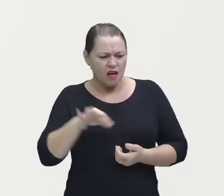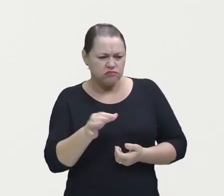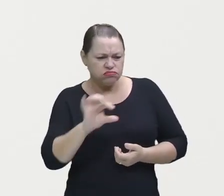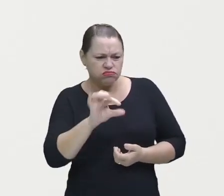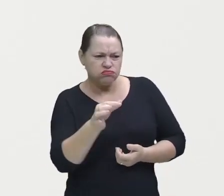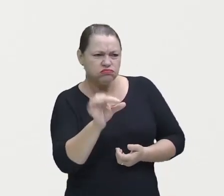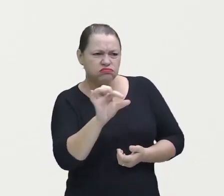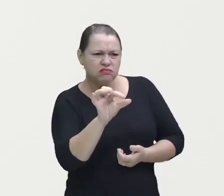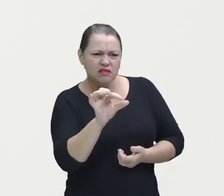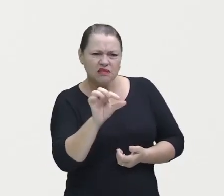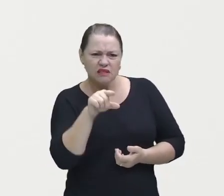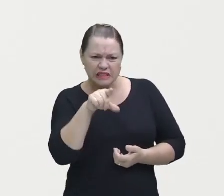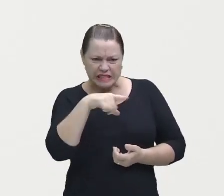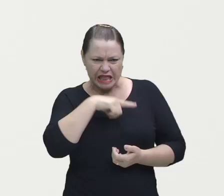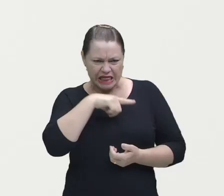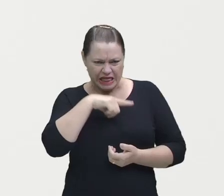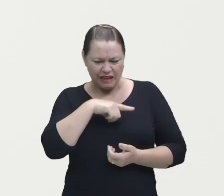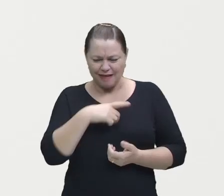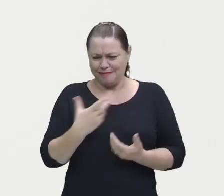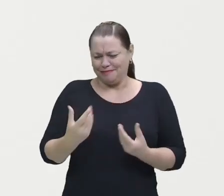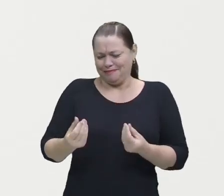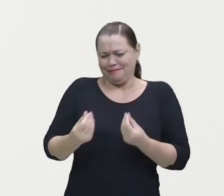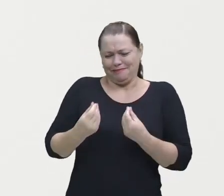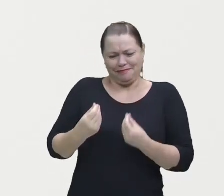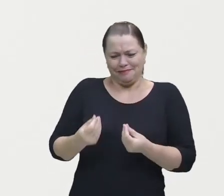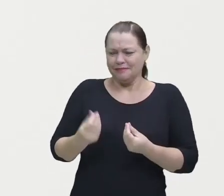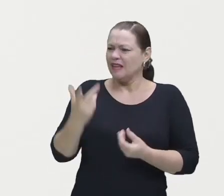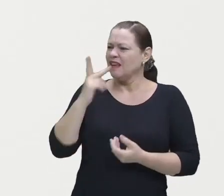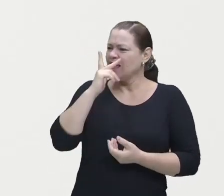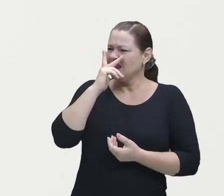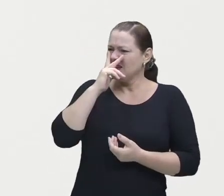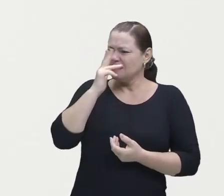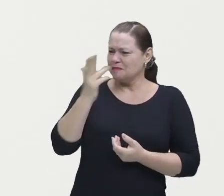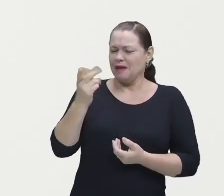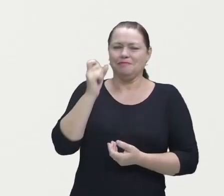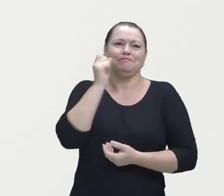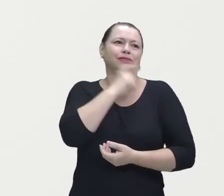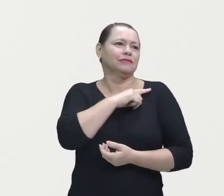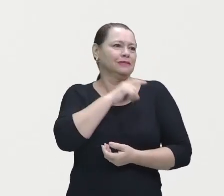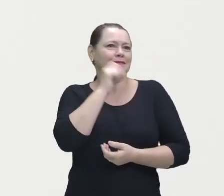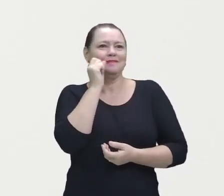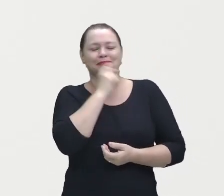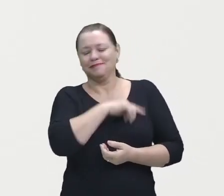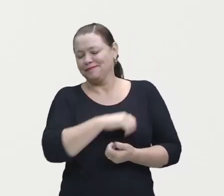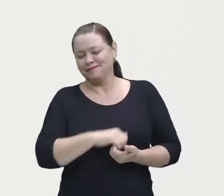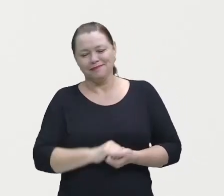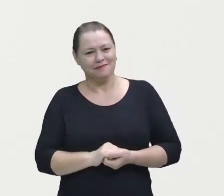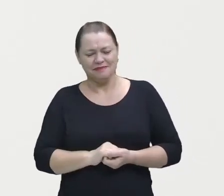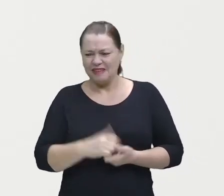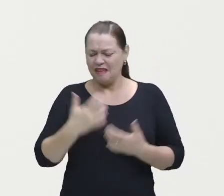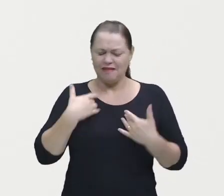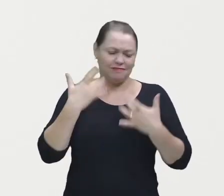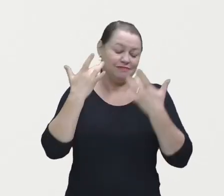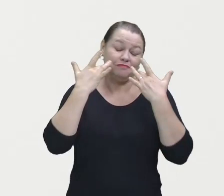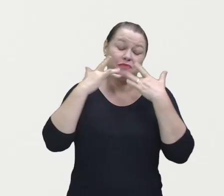Lagartixa? Vejam só, isso parece piada. Nem ligo para